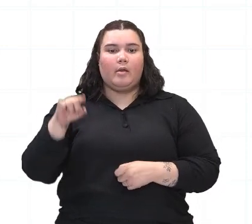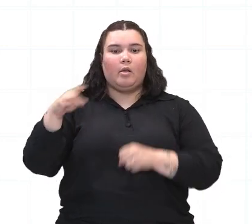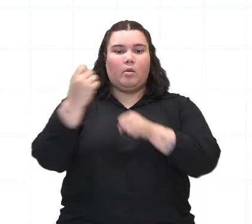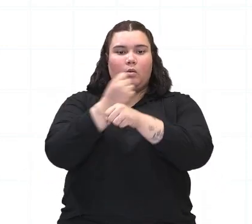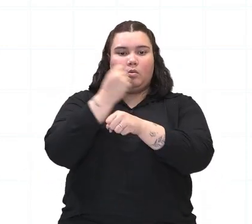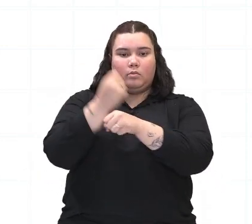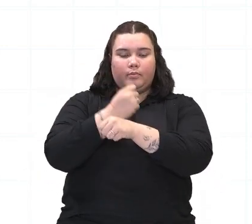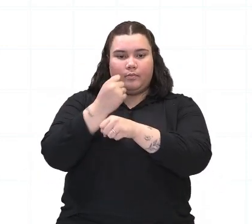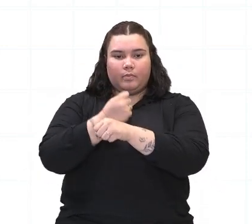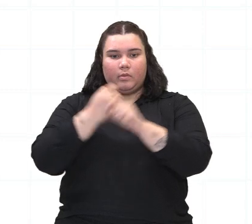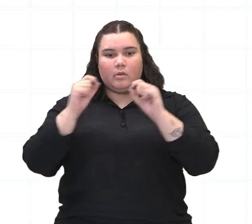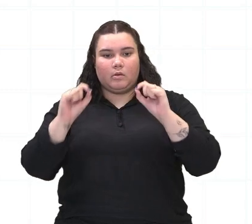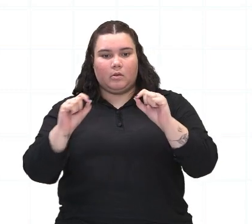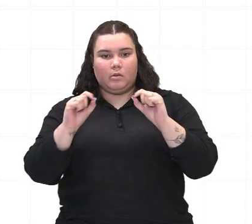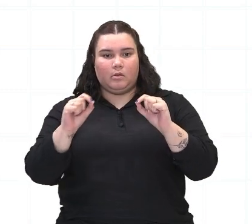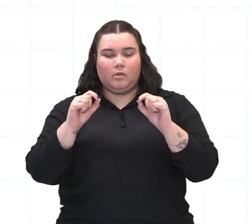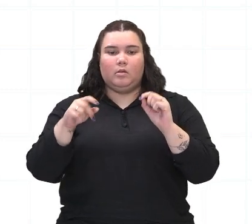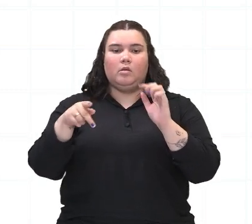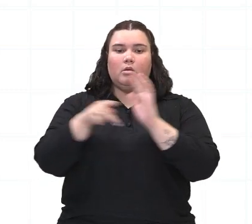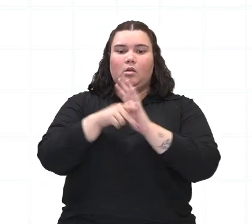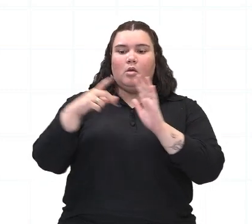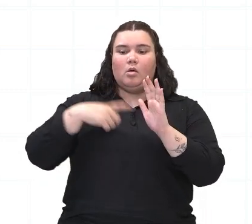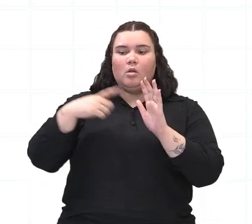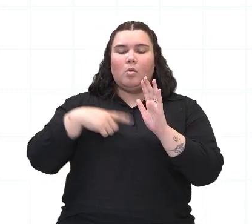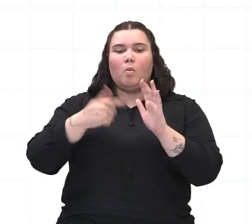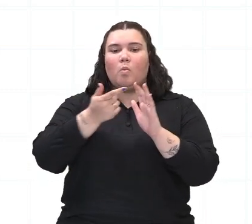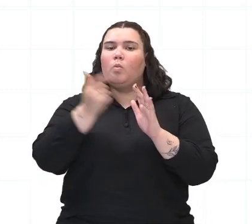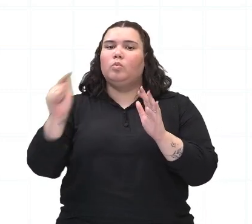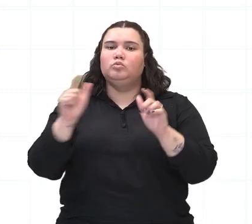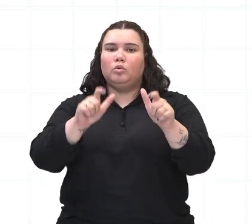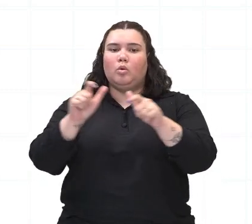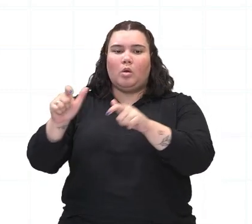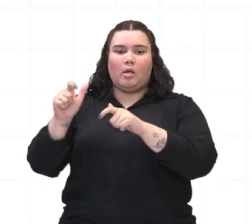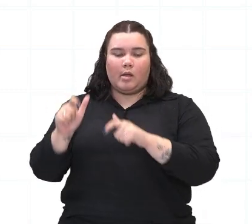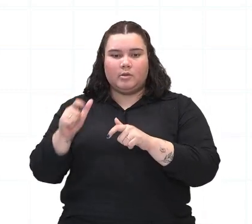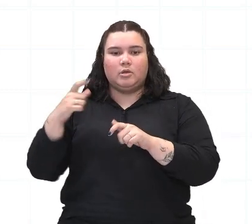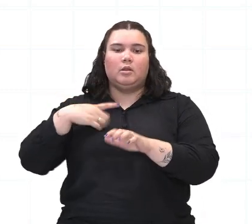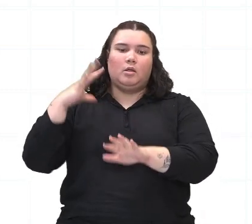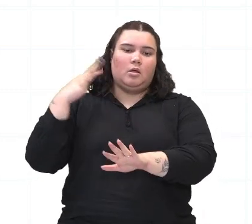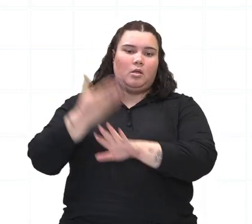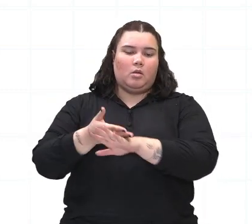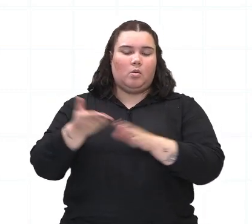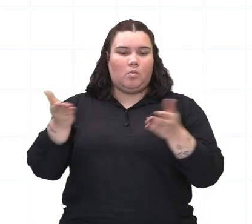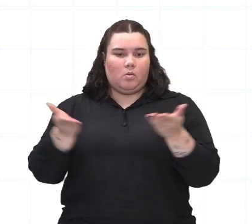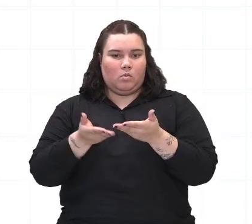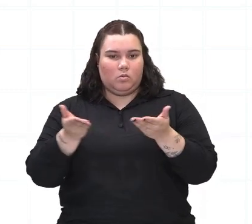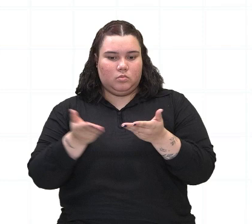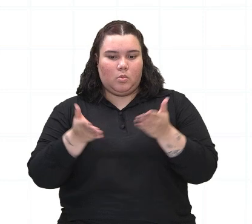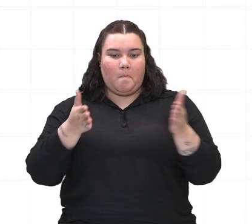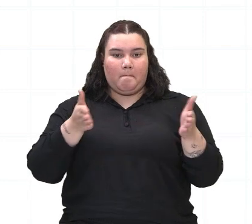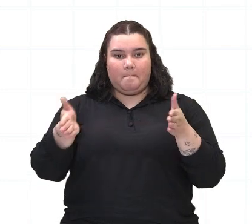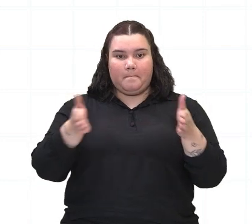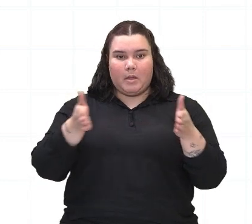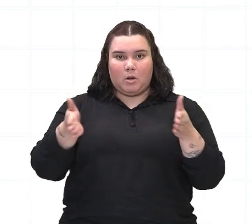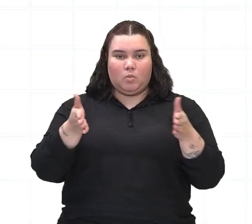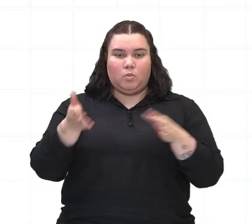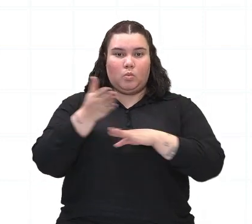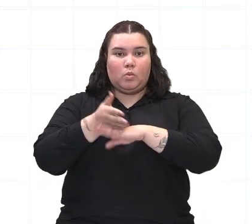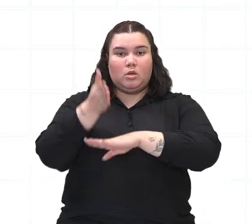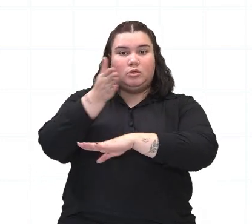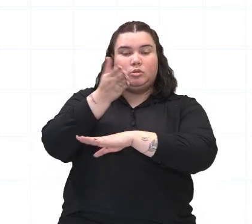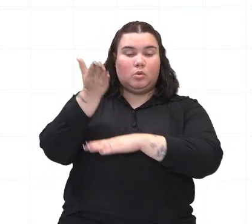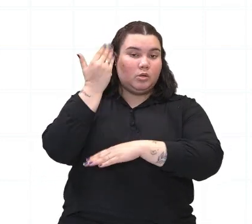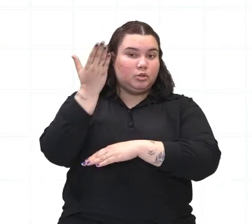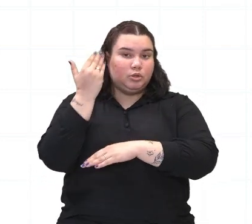Esfinge de guizé e do único templo que permanece até hoje que é datado aí do período do antigo Império